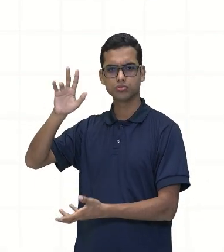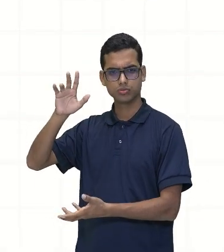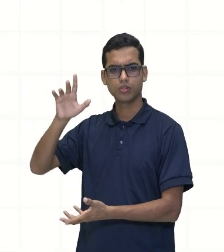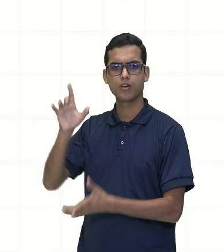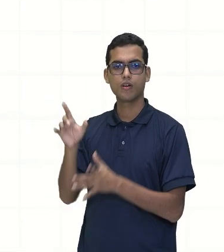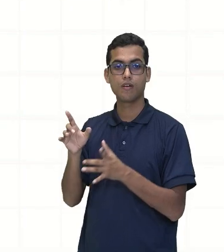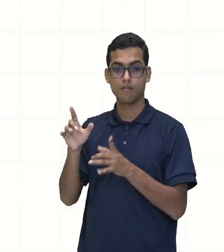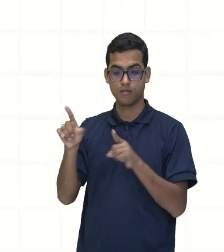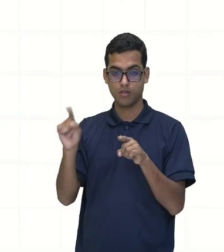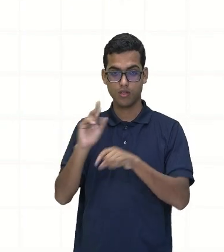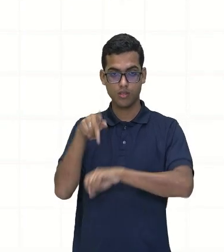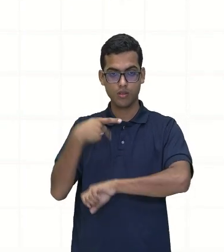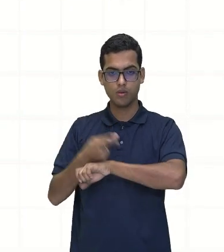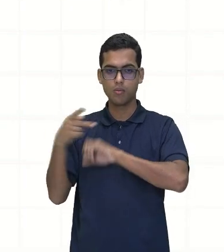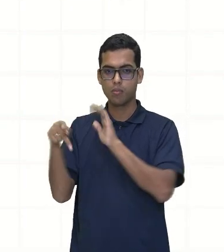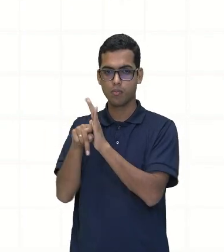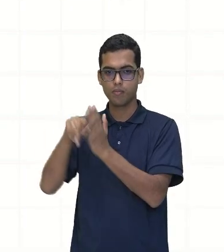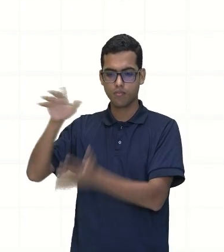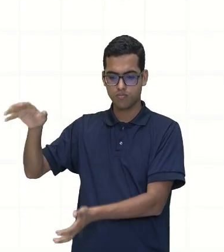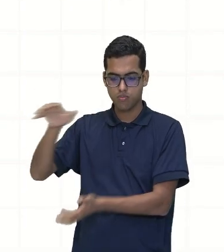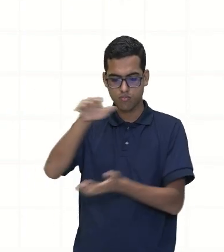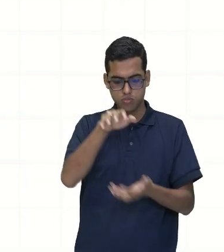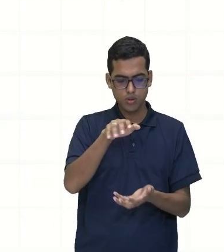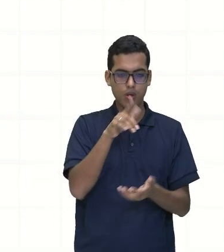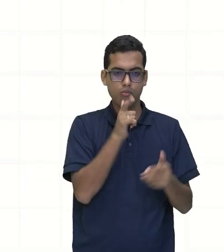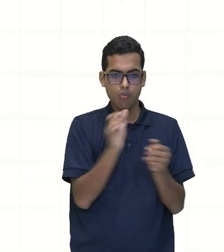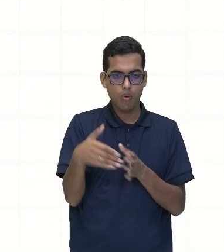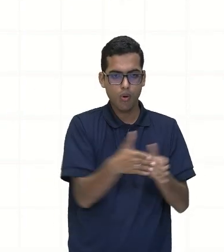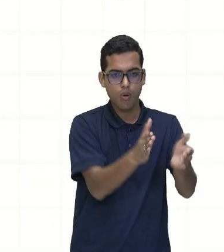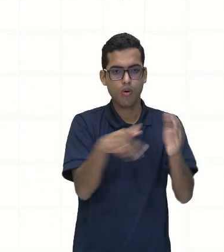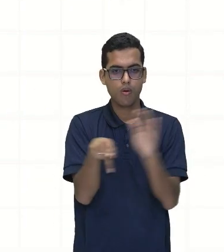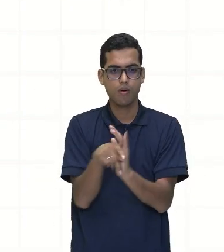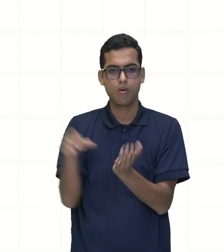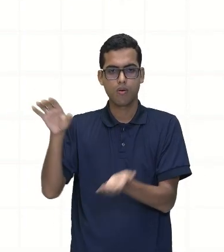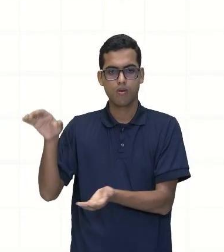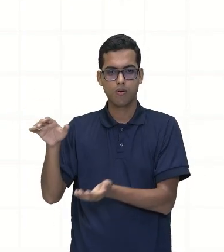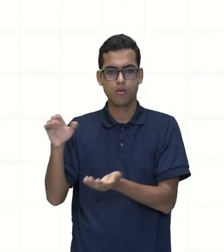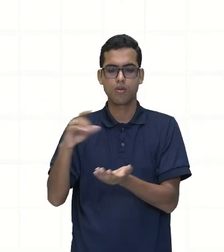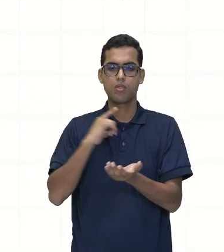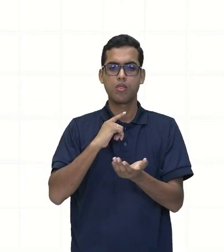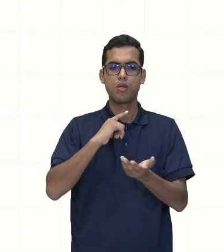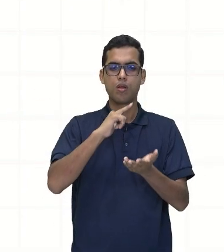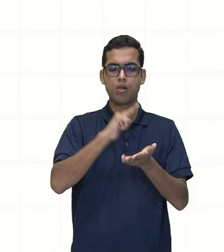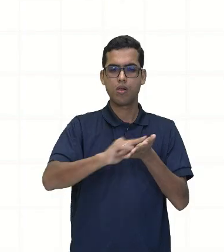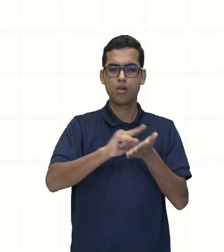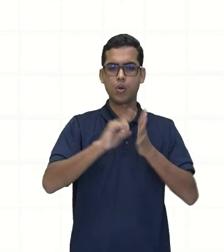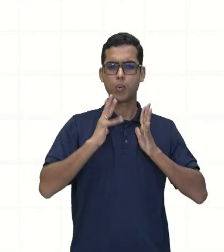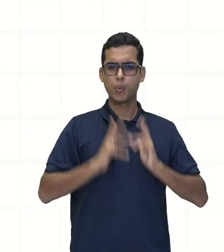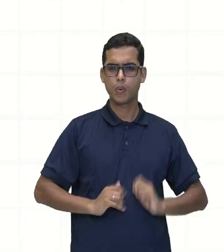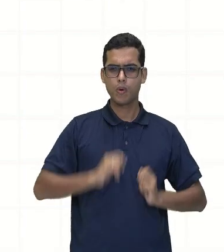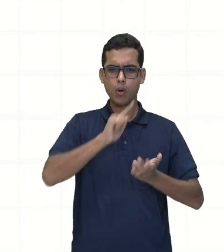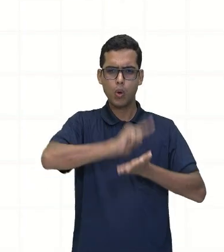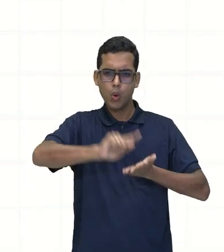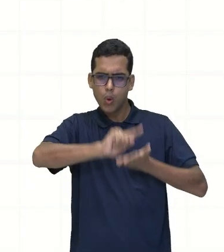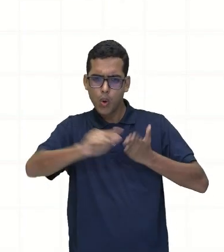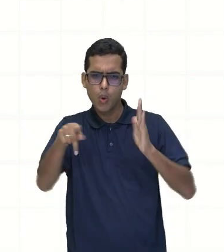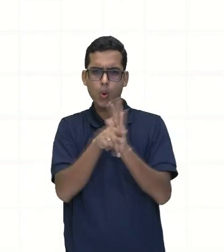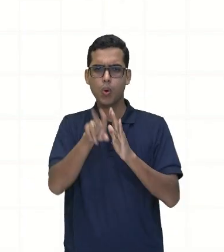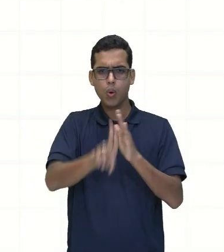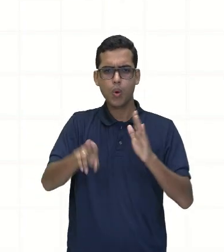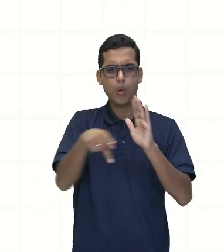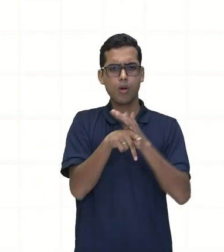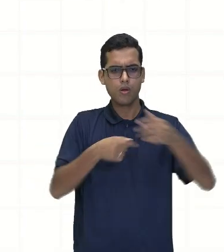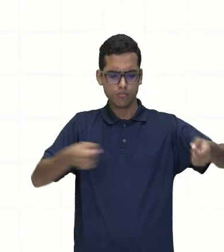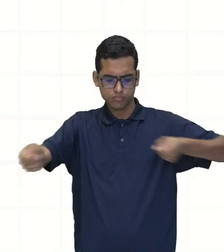a beira dos igarapés, onde vai ser feito ali essa lavagem, utilizado aí essas peneiras, e